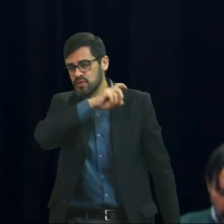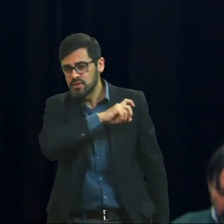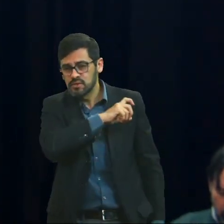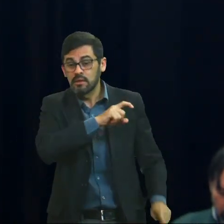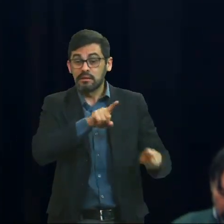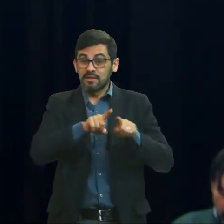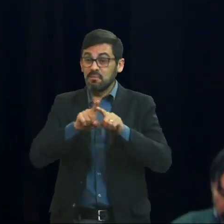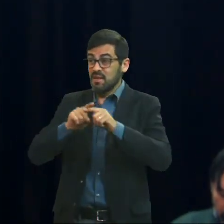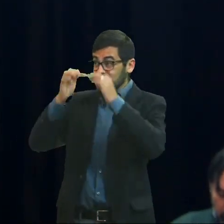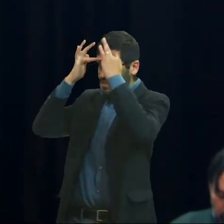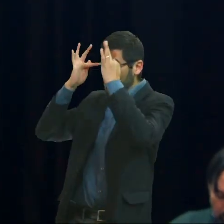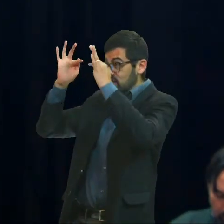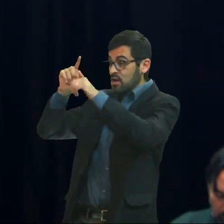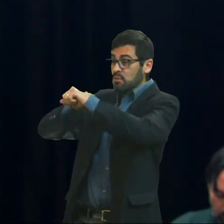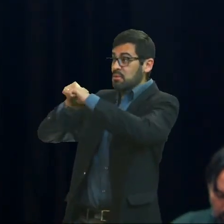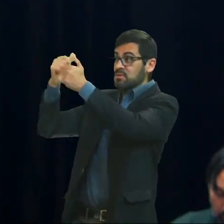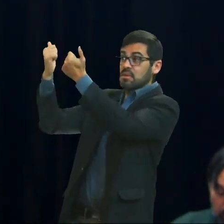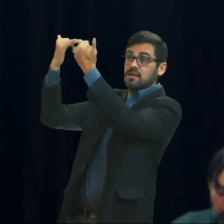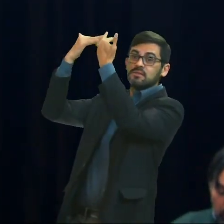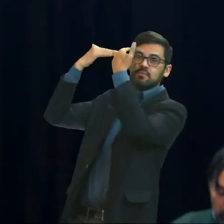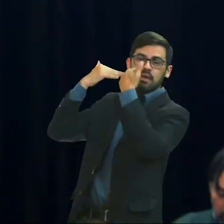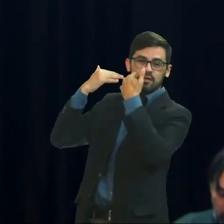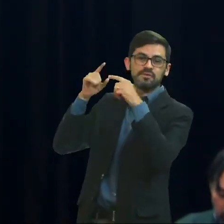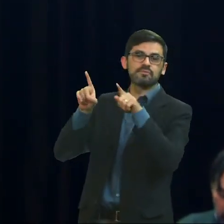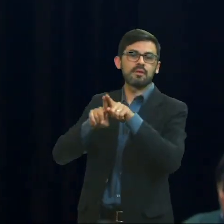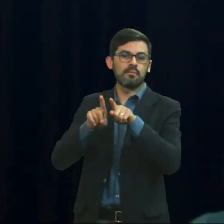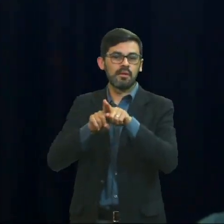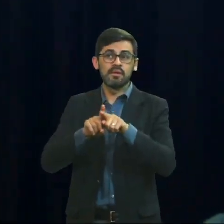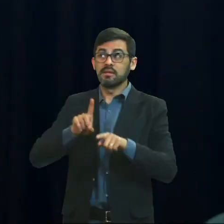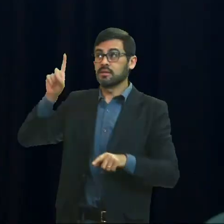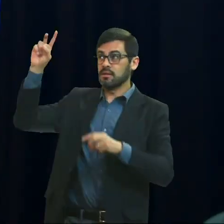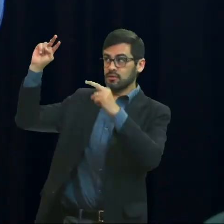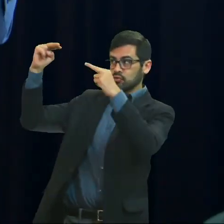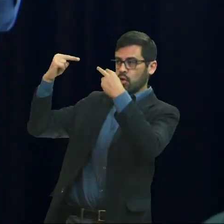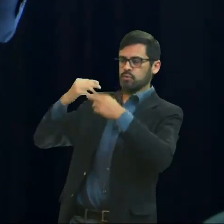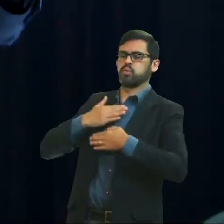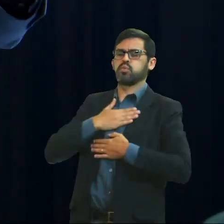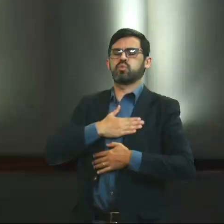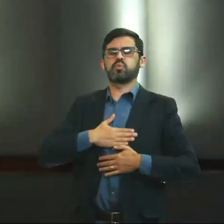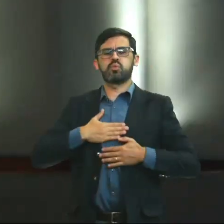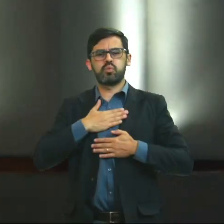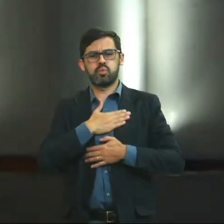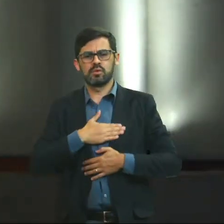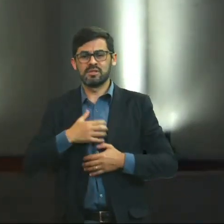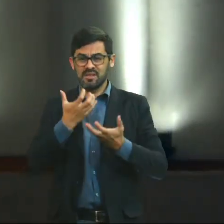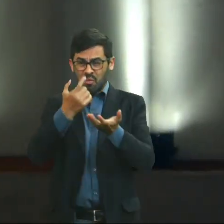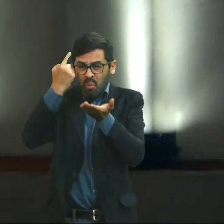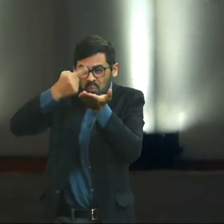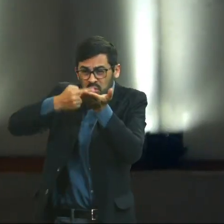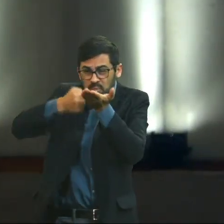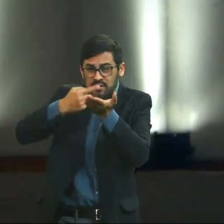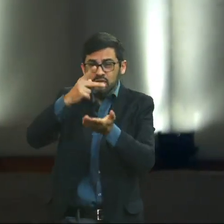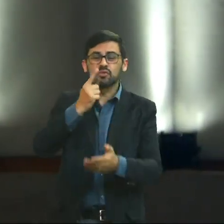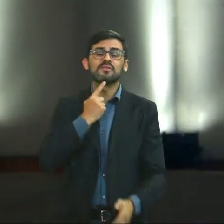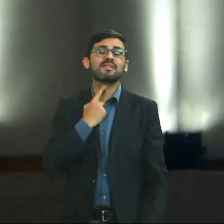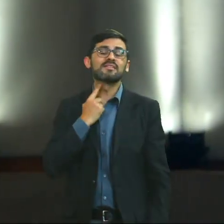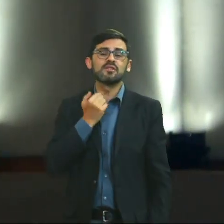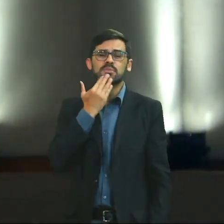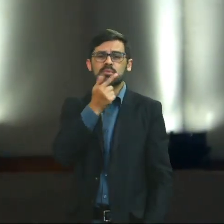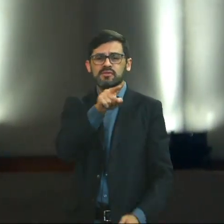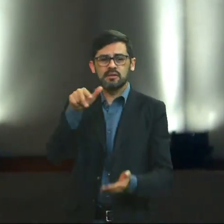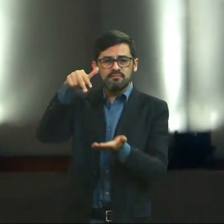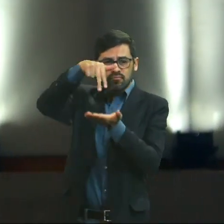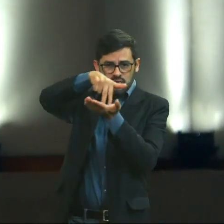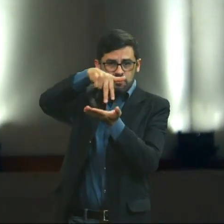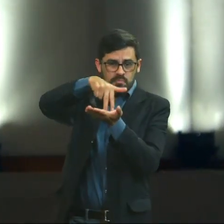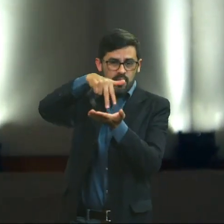das bênçãos também. Que o Senhor se agrade de mim. Se esse é o teu compromisso, o teu desejo, fique de pé no teu